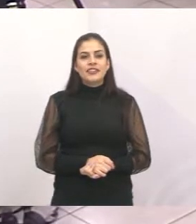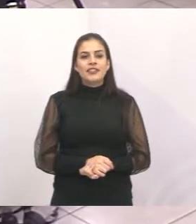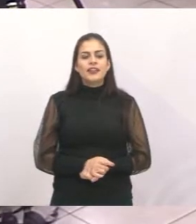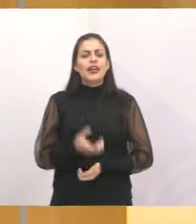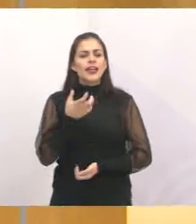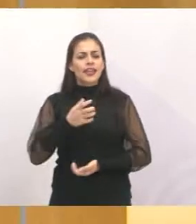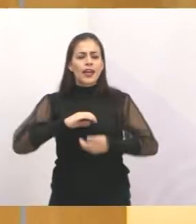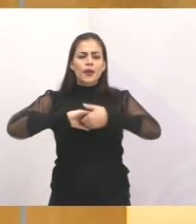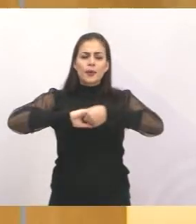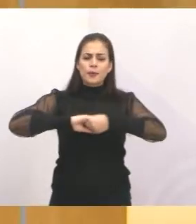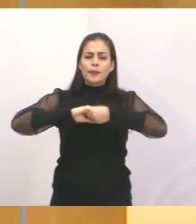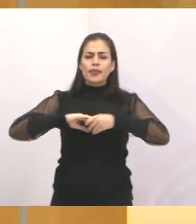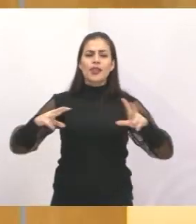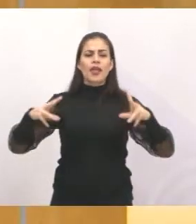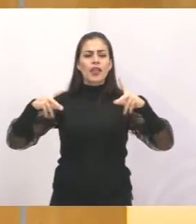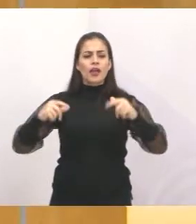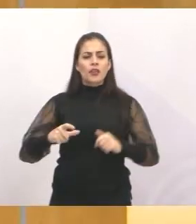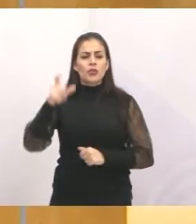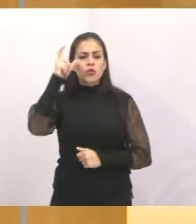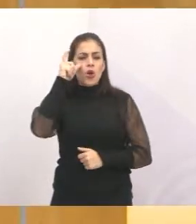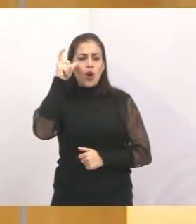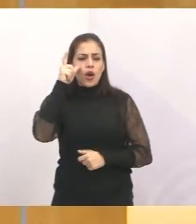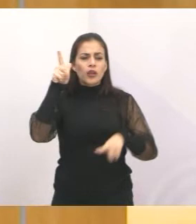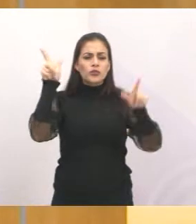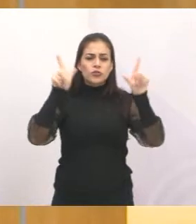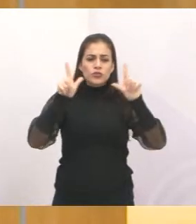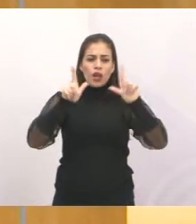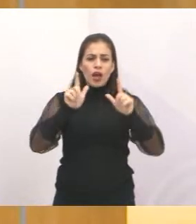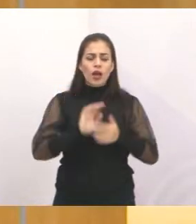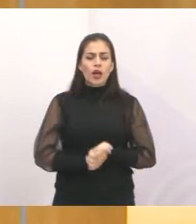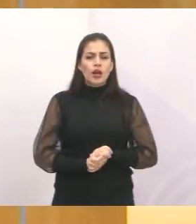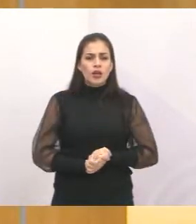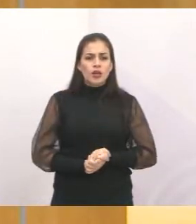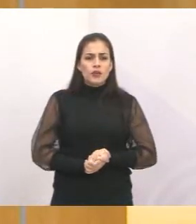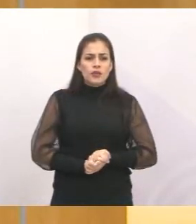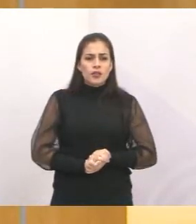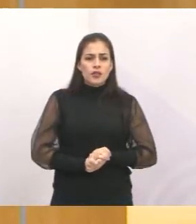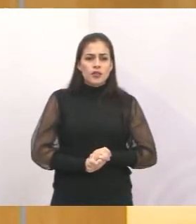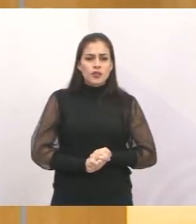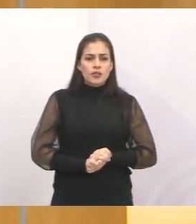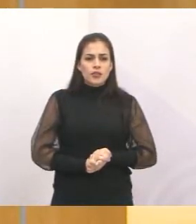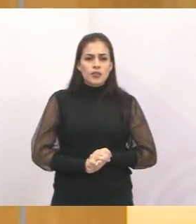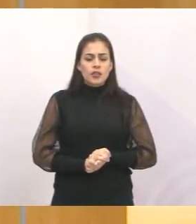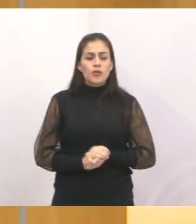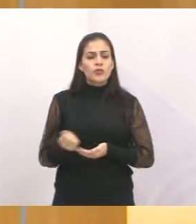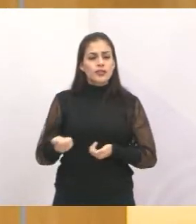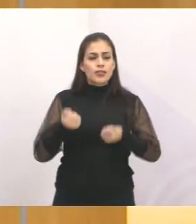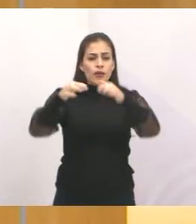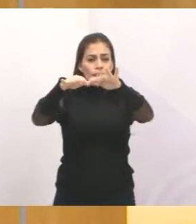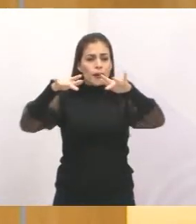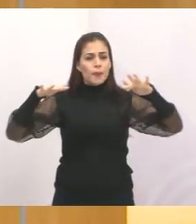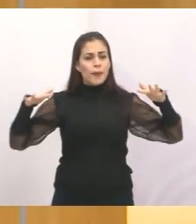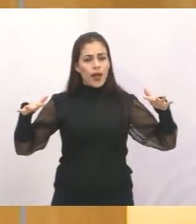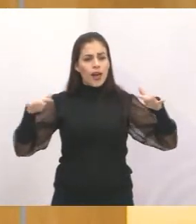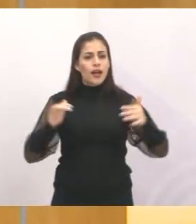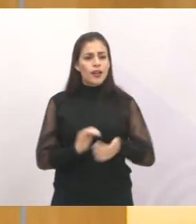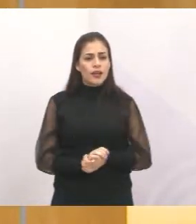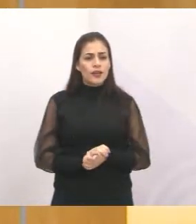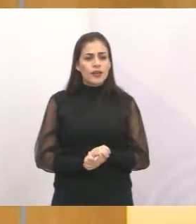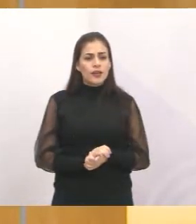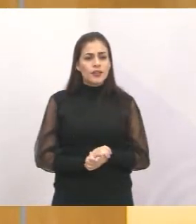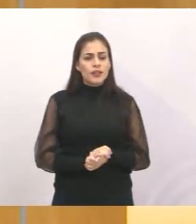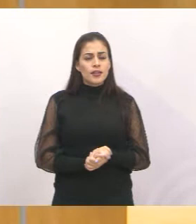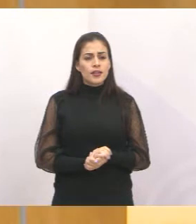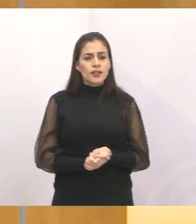Quero cumprimentar a todos que nos assistem, aqueles que estão aqui no plenário, nas galerias,